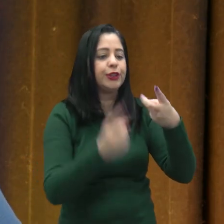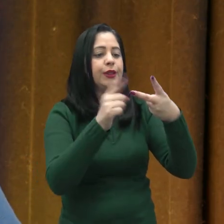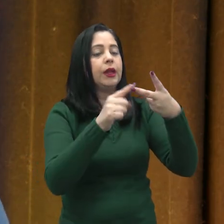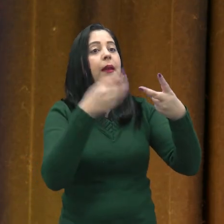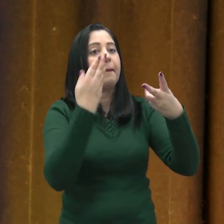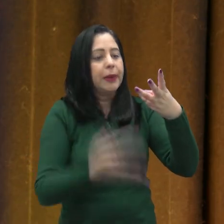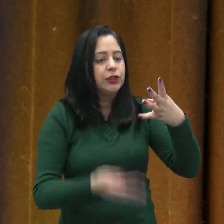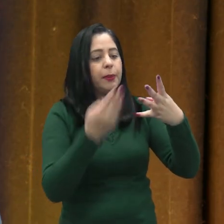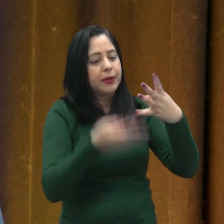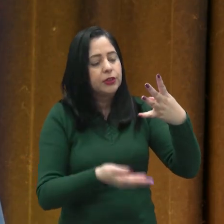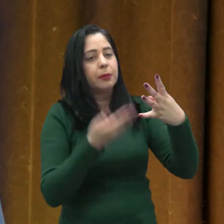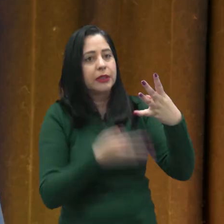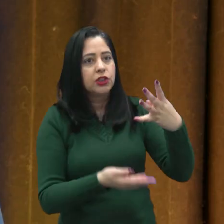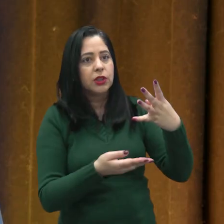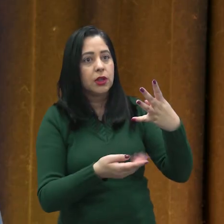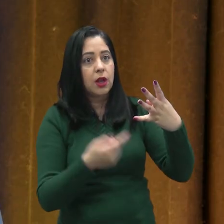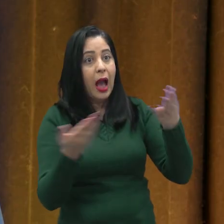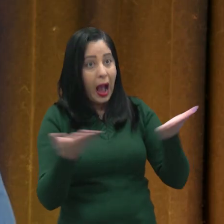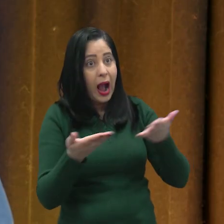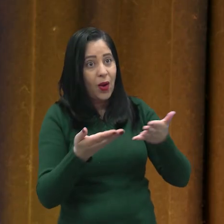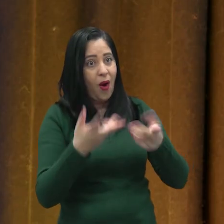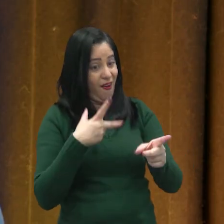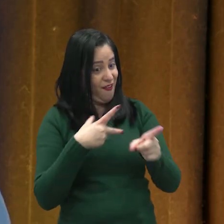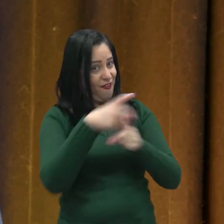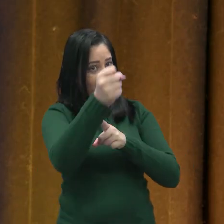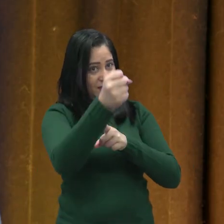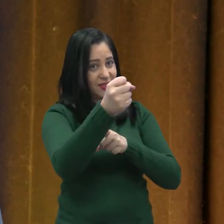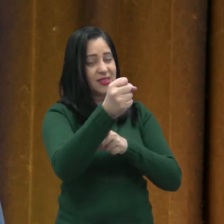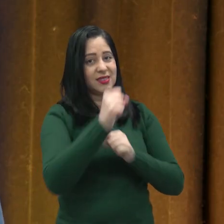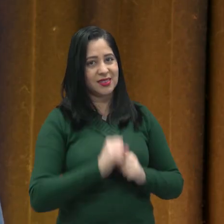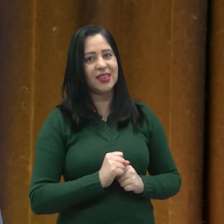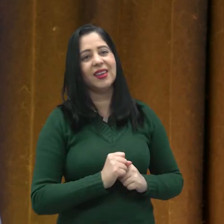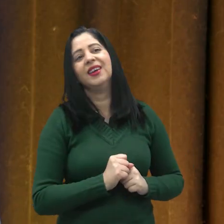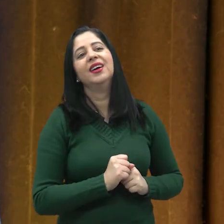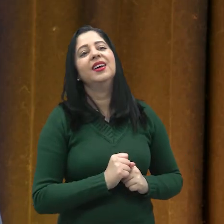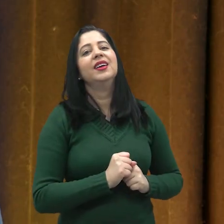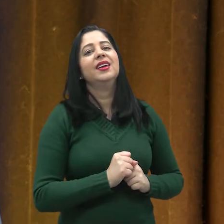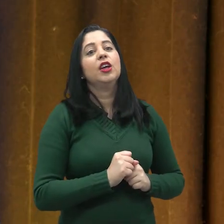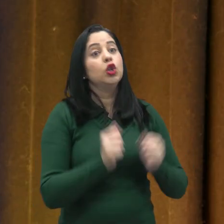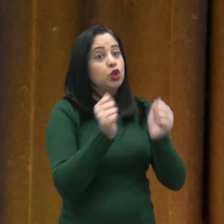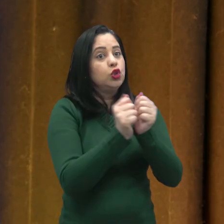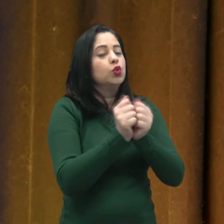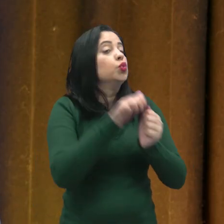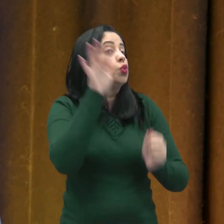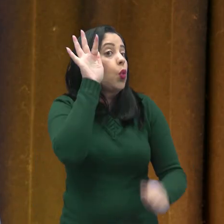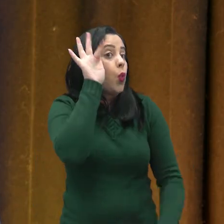então, o prefeito Felício, hoje vice-governador do estado de São Paulo,